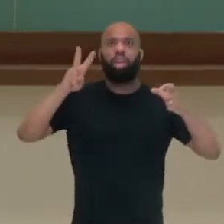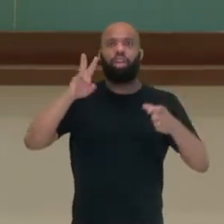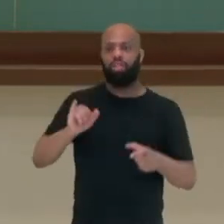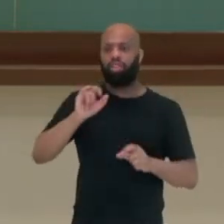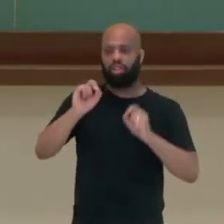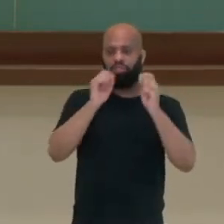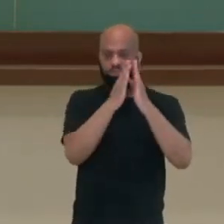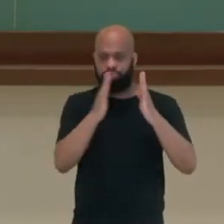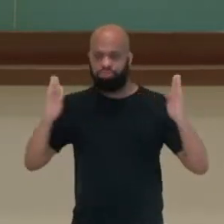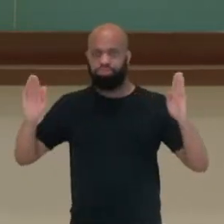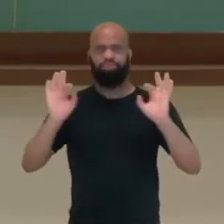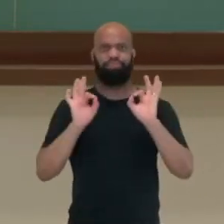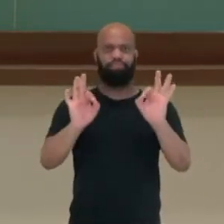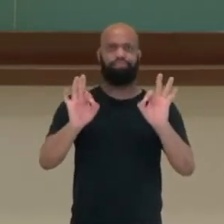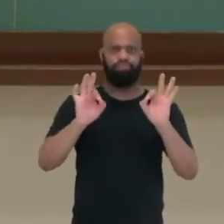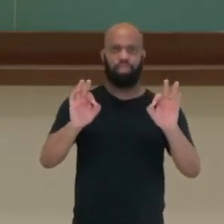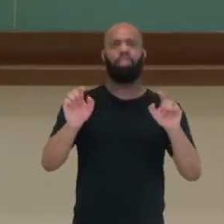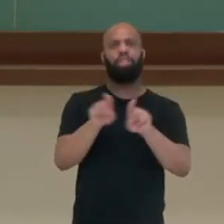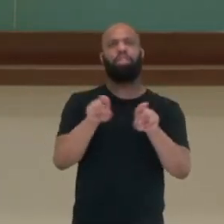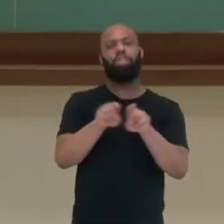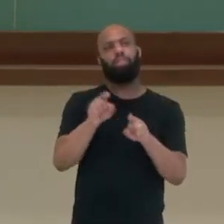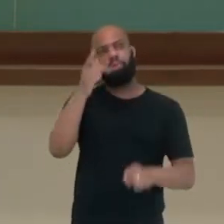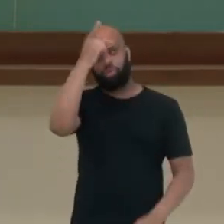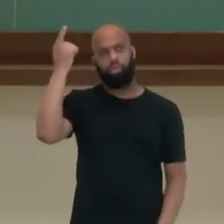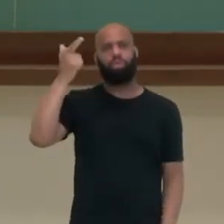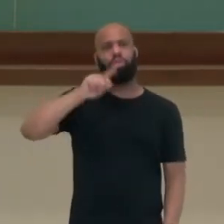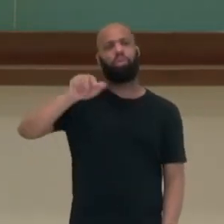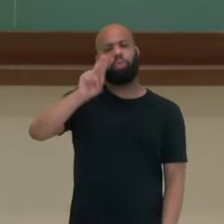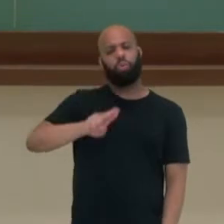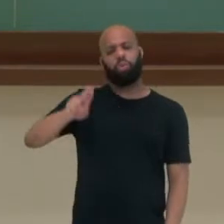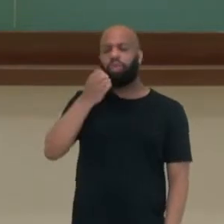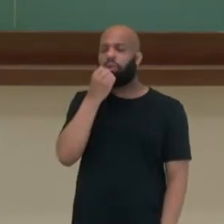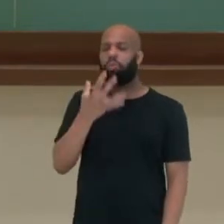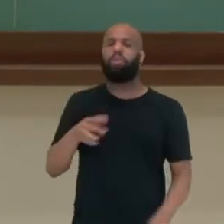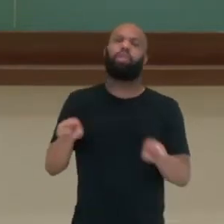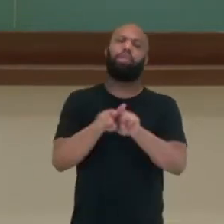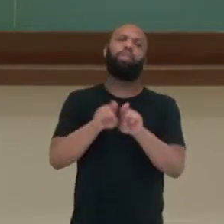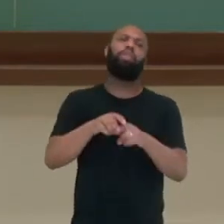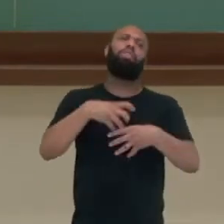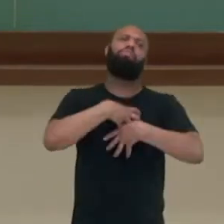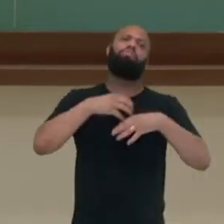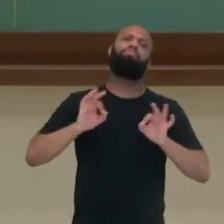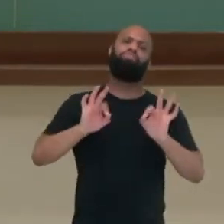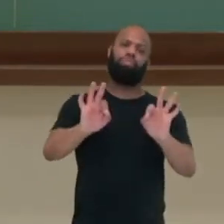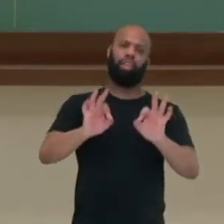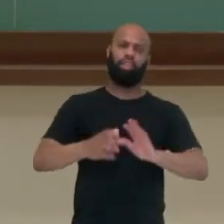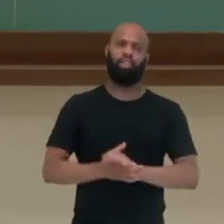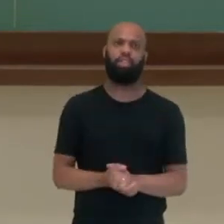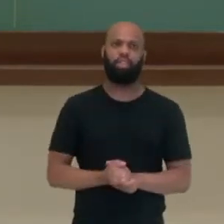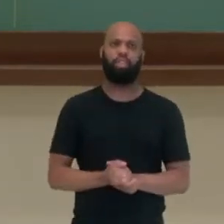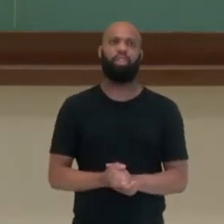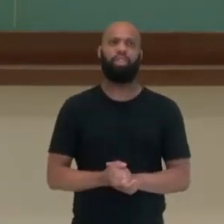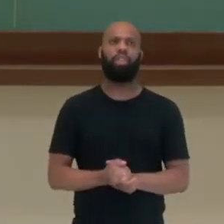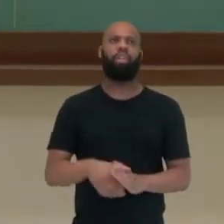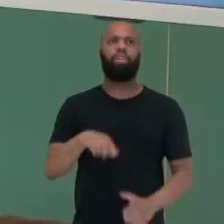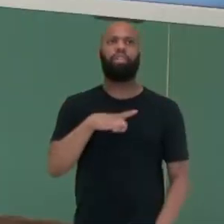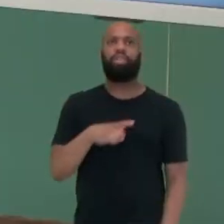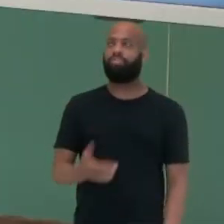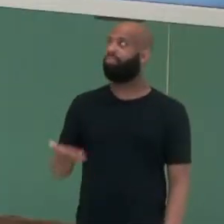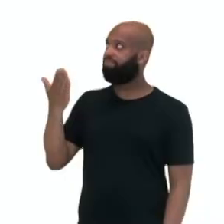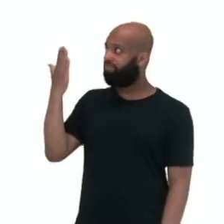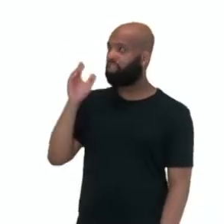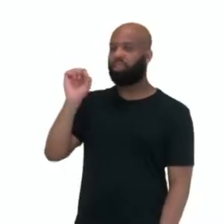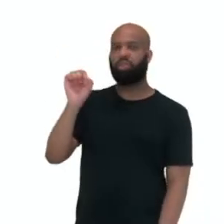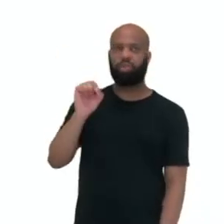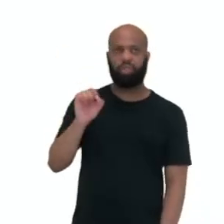o máximo possível e que as pessoas possam usufruir dele da melhor maneira possível. Uma obra arquitetônica